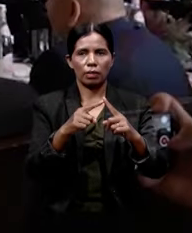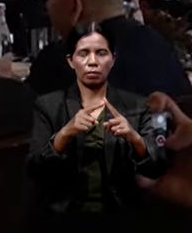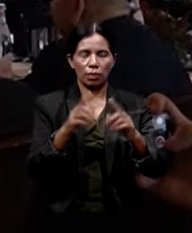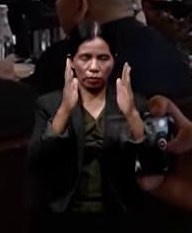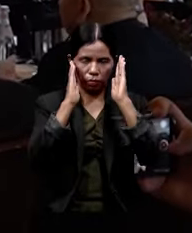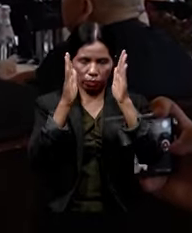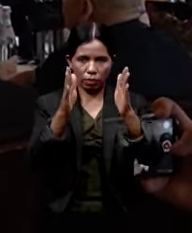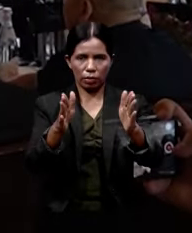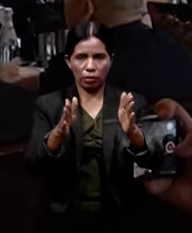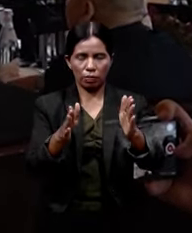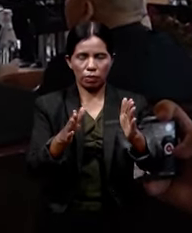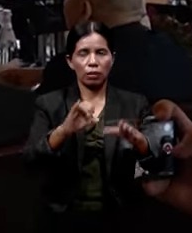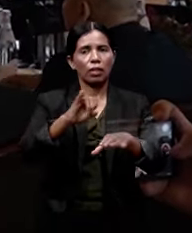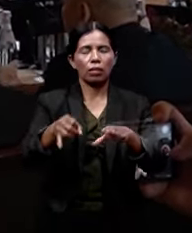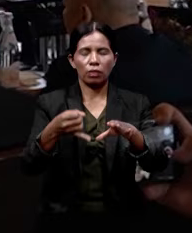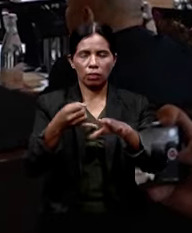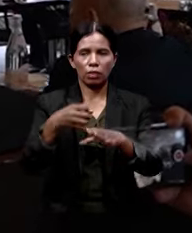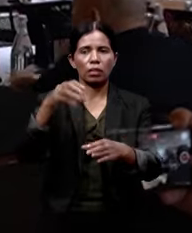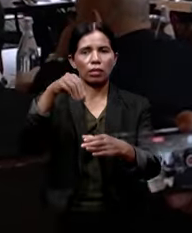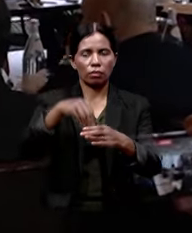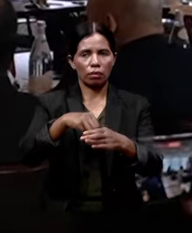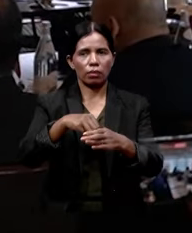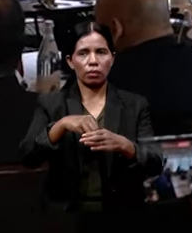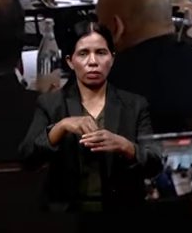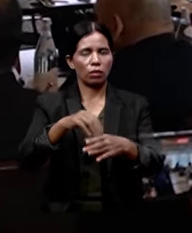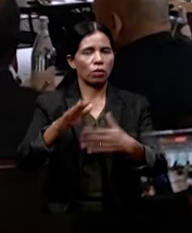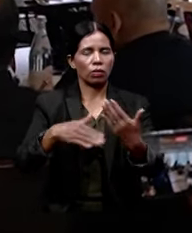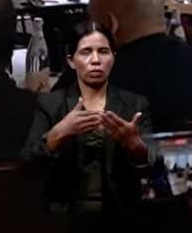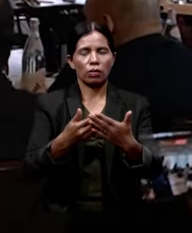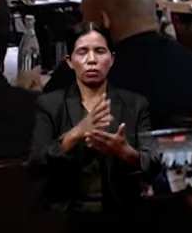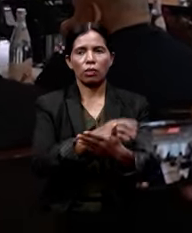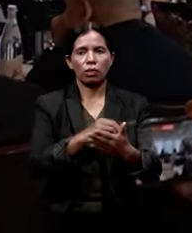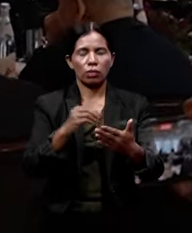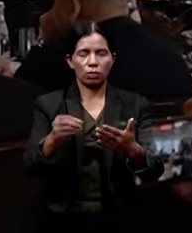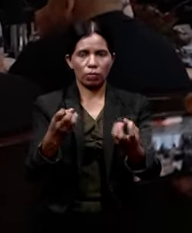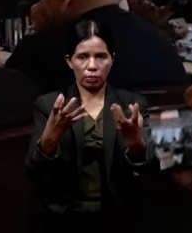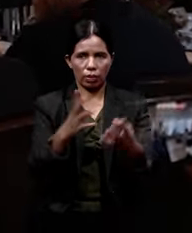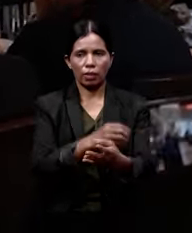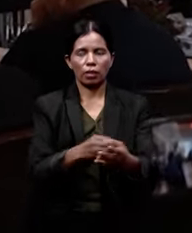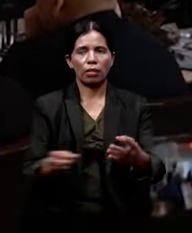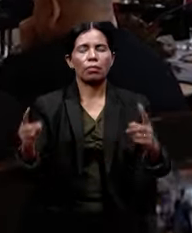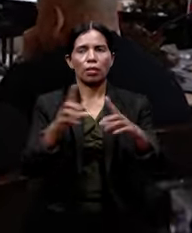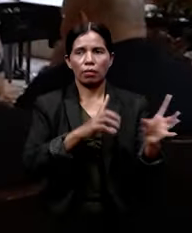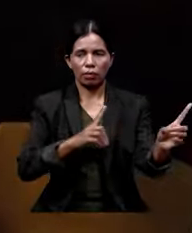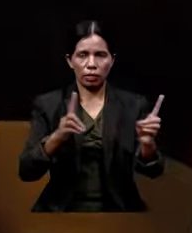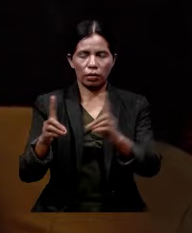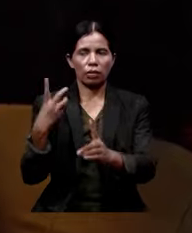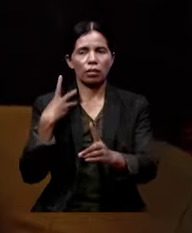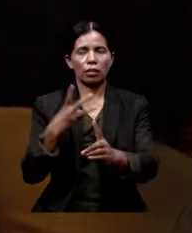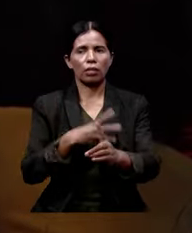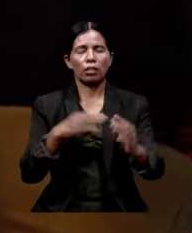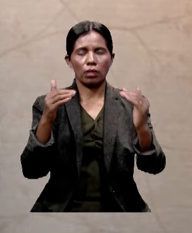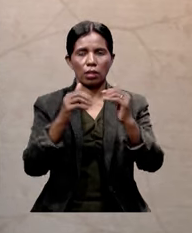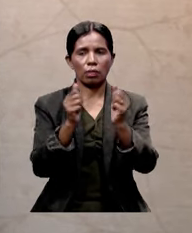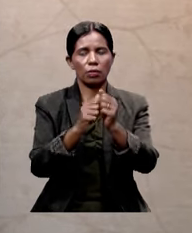prosperidade e né, inclusivo envolve a parte do todo, linhas ministeriais do Bukira, a implementação vai ter roteiro, muito com o